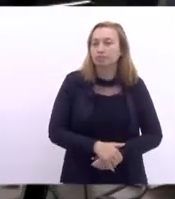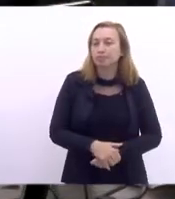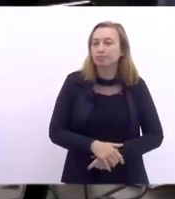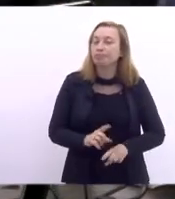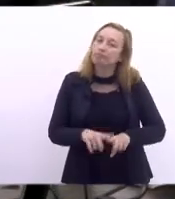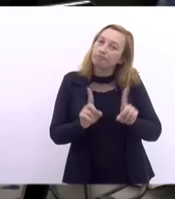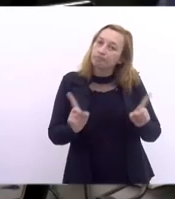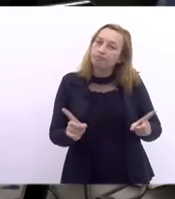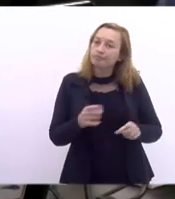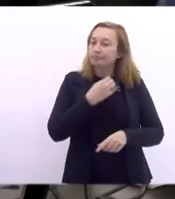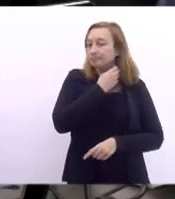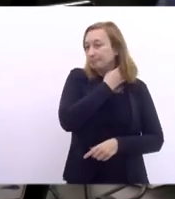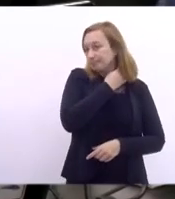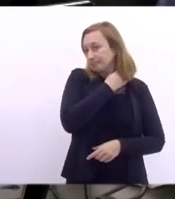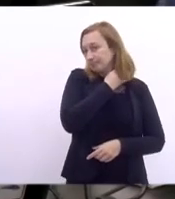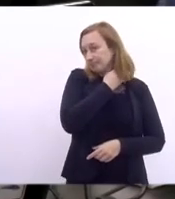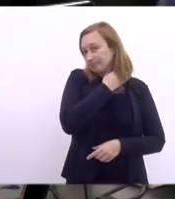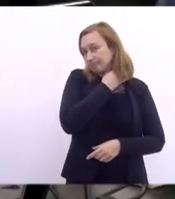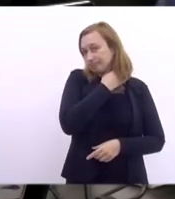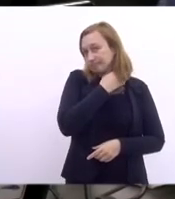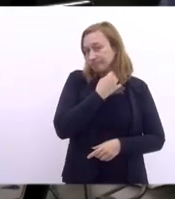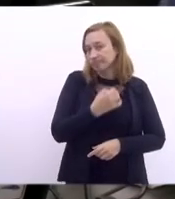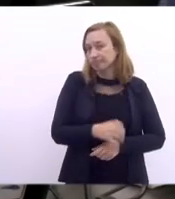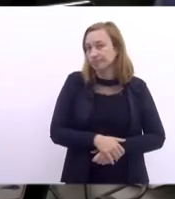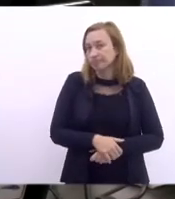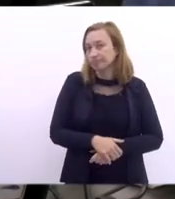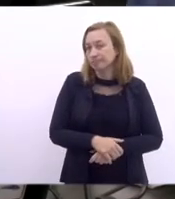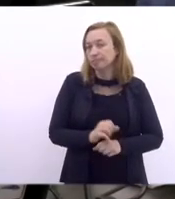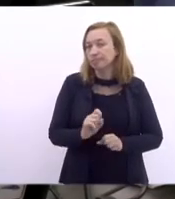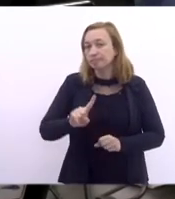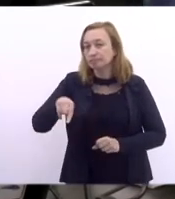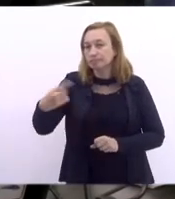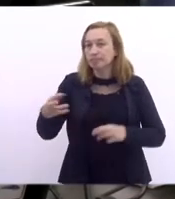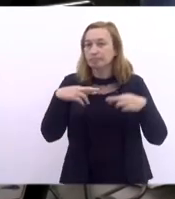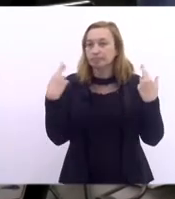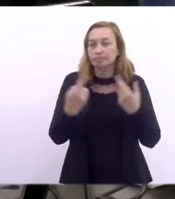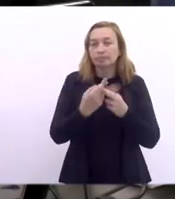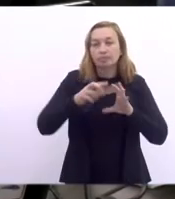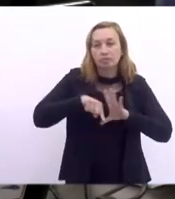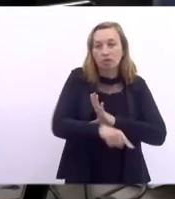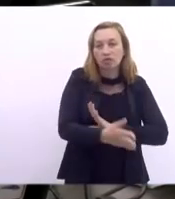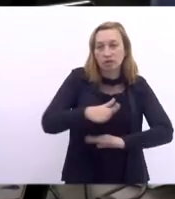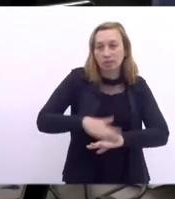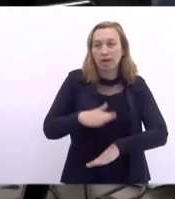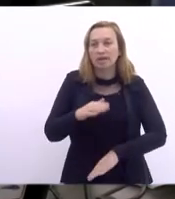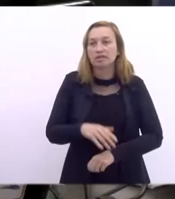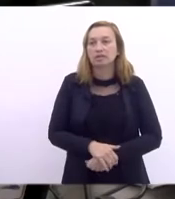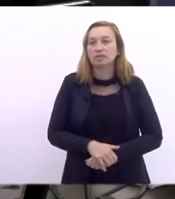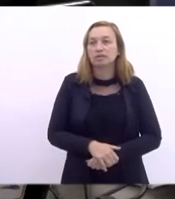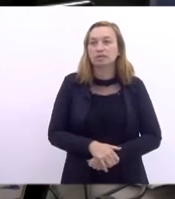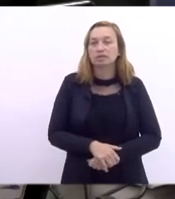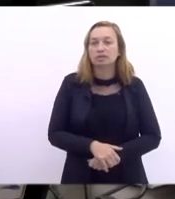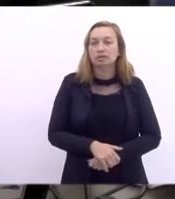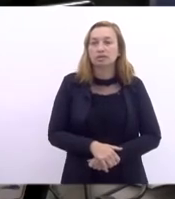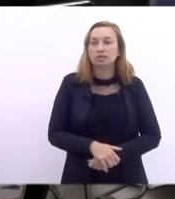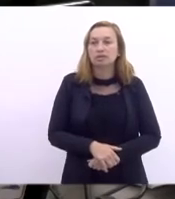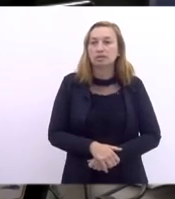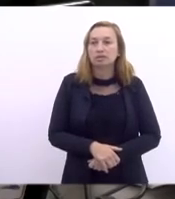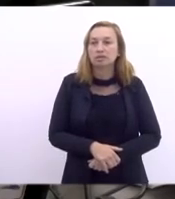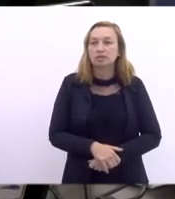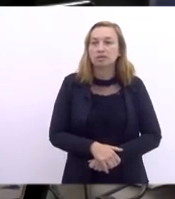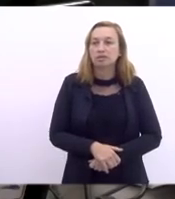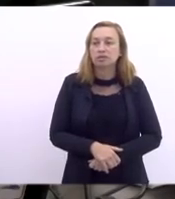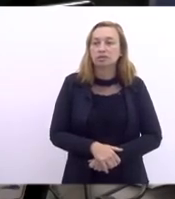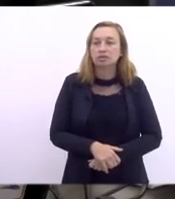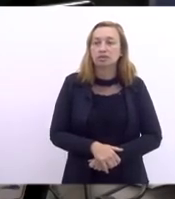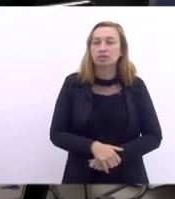e mais é eu posso na próxima reunião da uma aprofundada Nilson tá a outra sempre